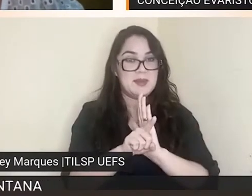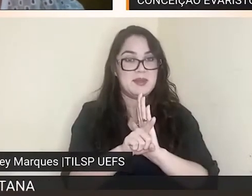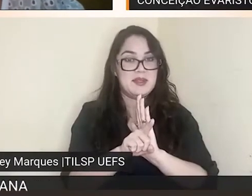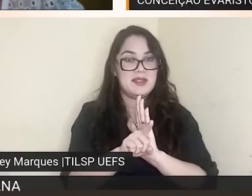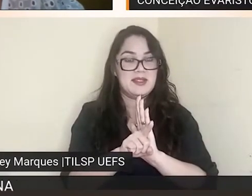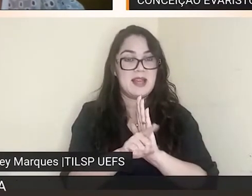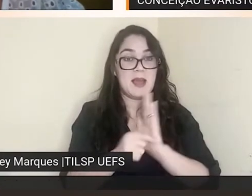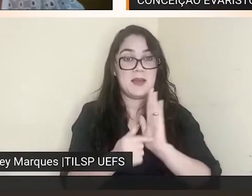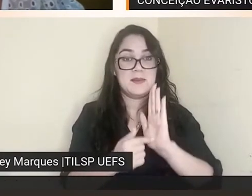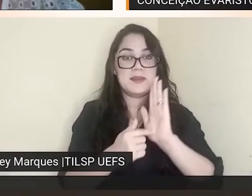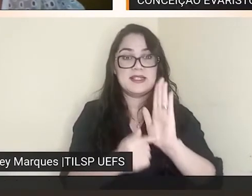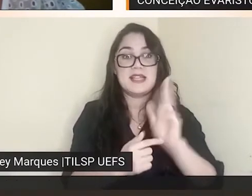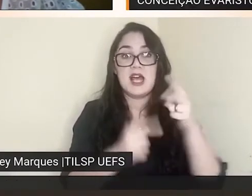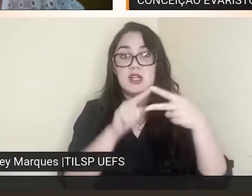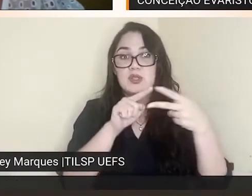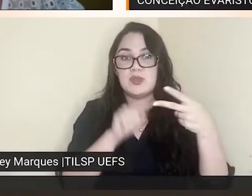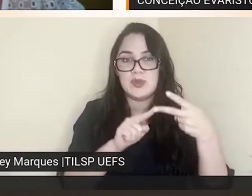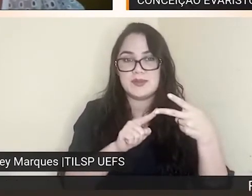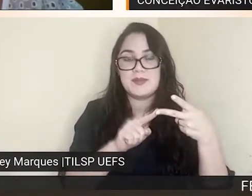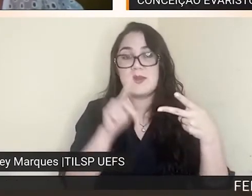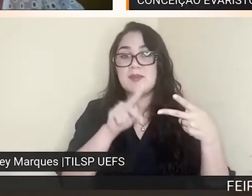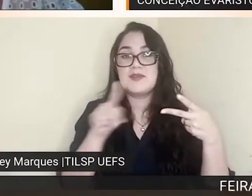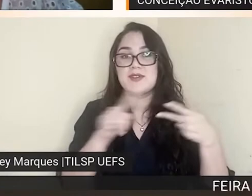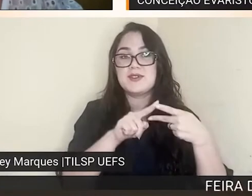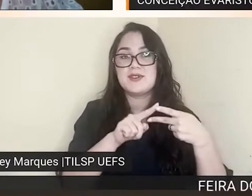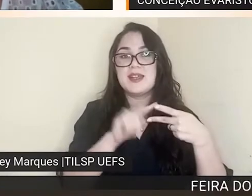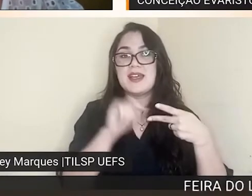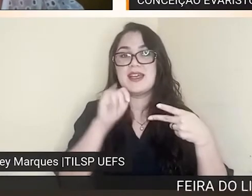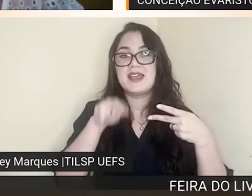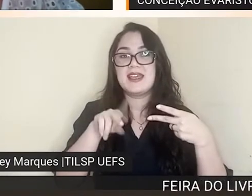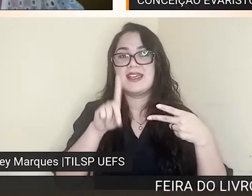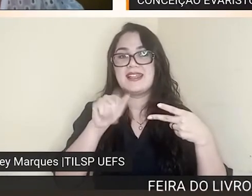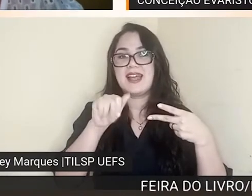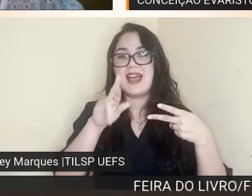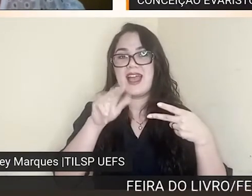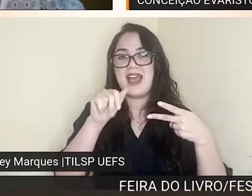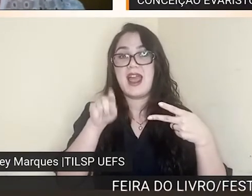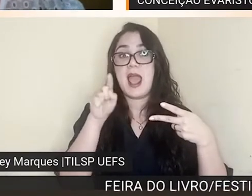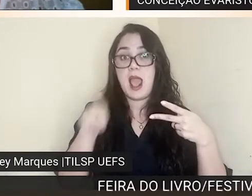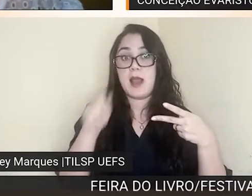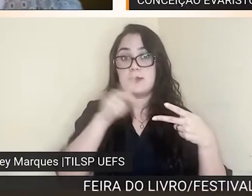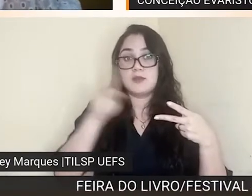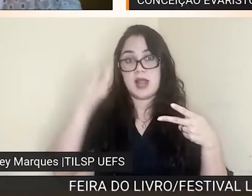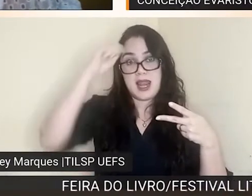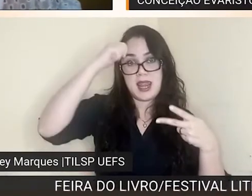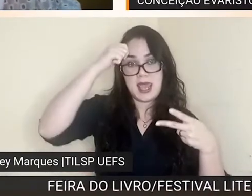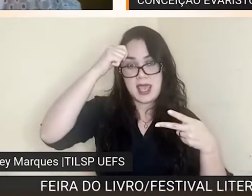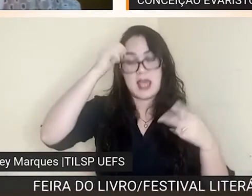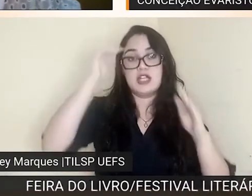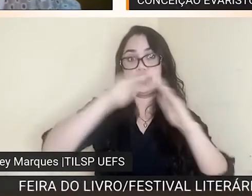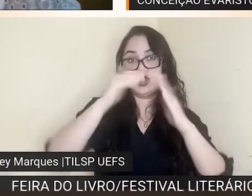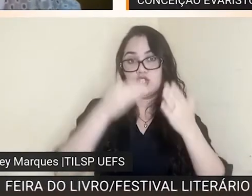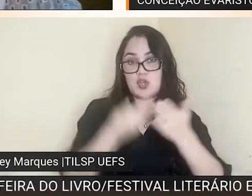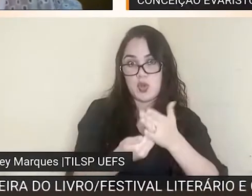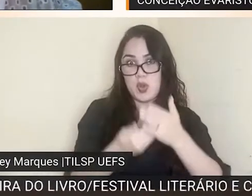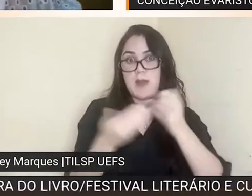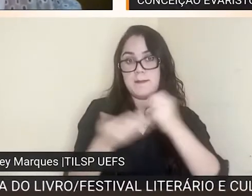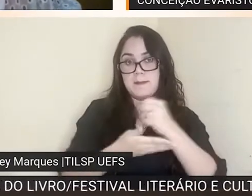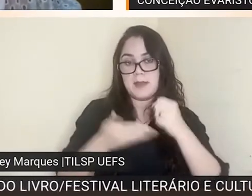duas coisas. Uma, a professora Indaiara, ela diz que é uma professora negra da escola básica. Ela diz assim: a